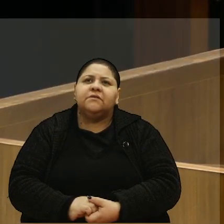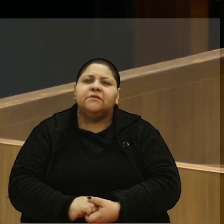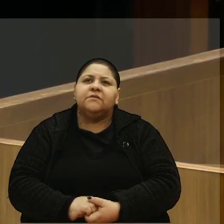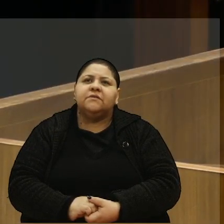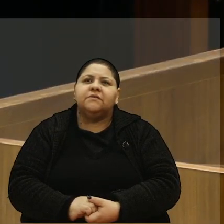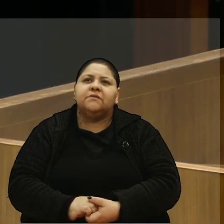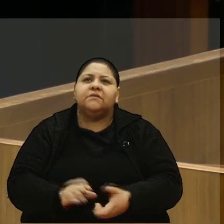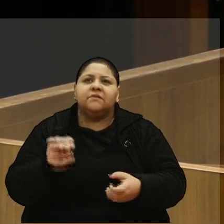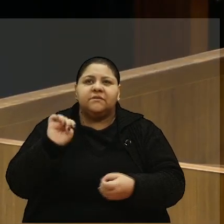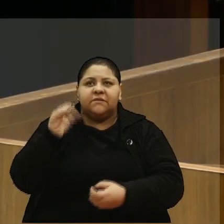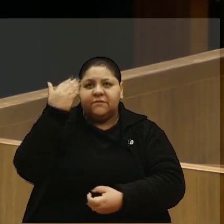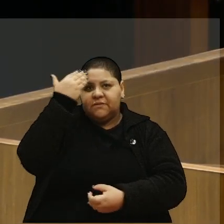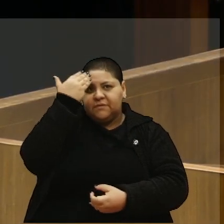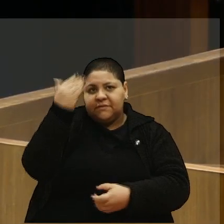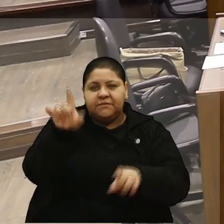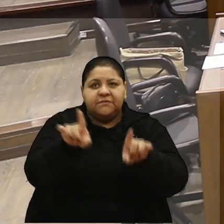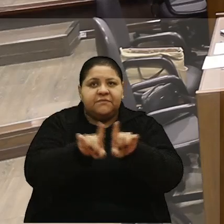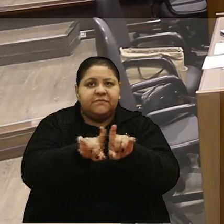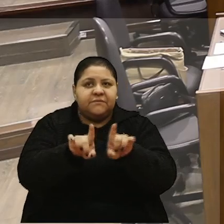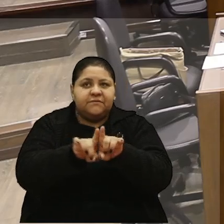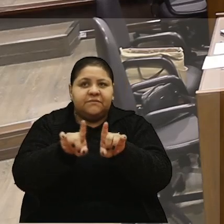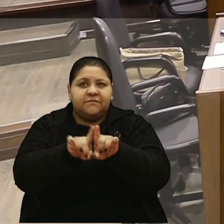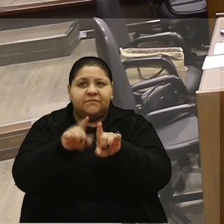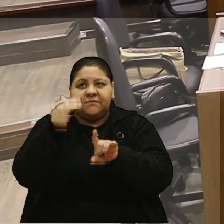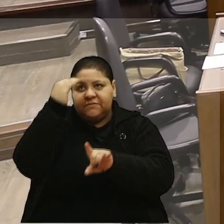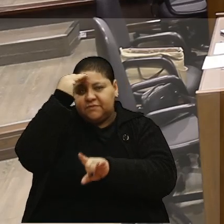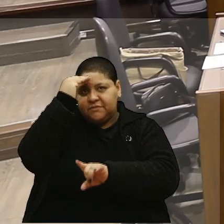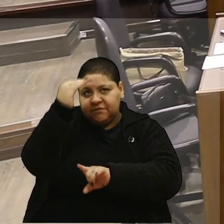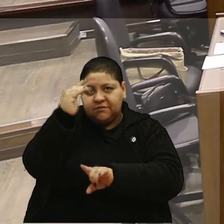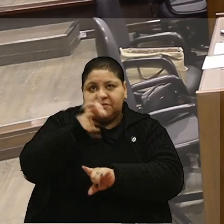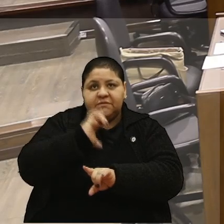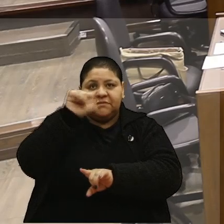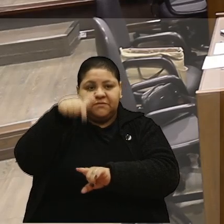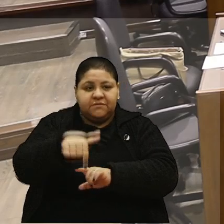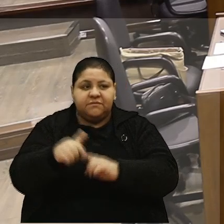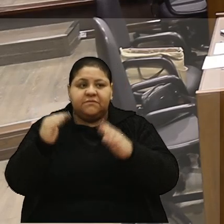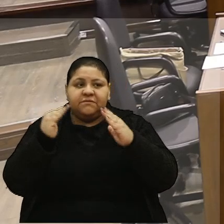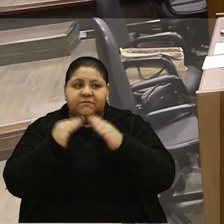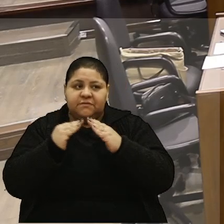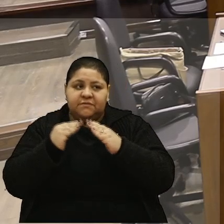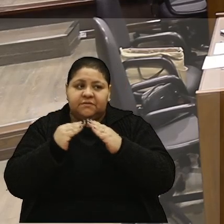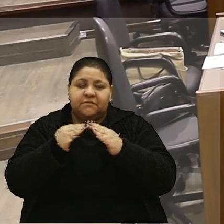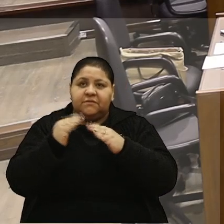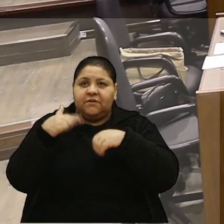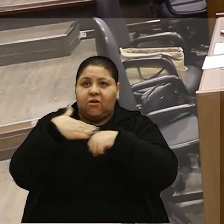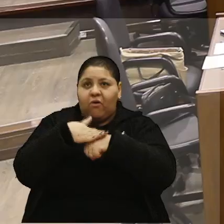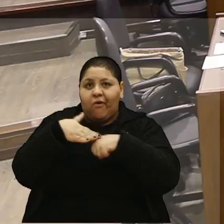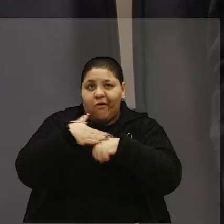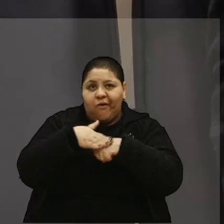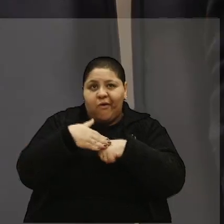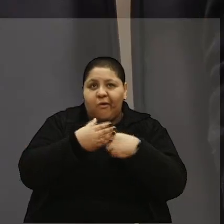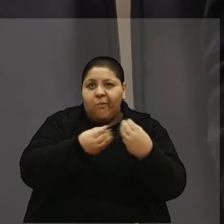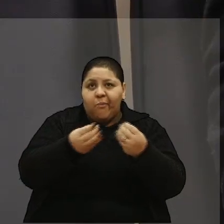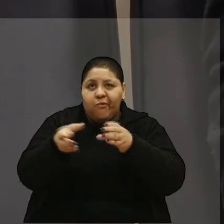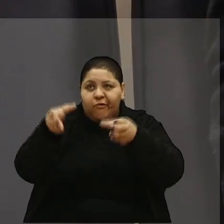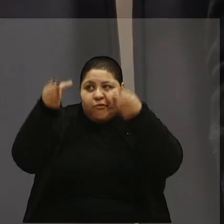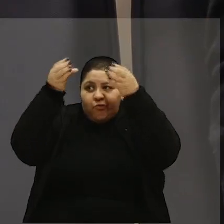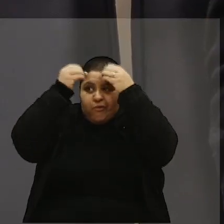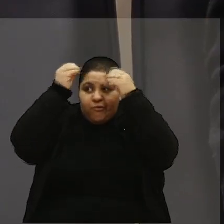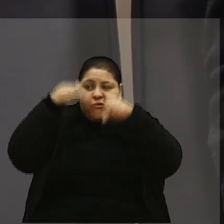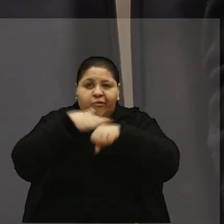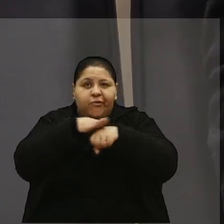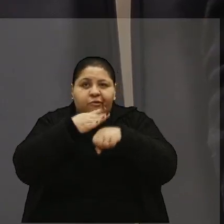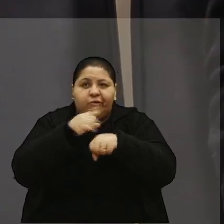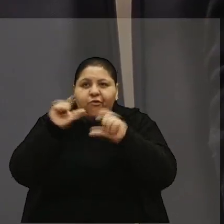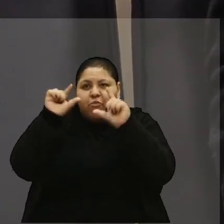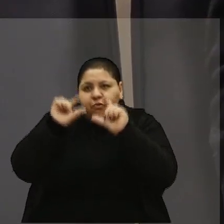Só queria agradecer também o respeito que o senhor tem aqui na casa, a conversa do senhor, muita sabedoria, né? A gente conversou